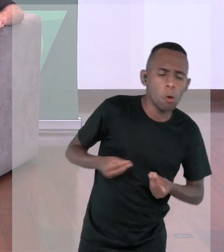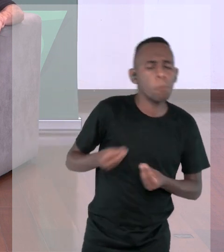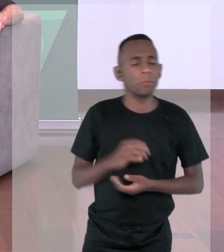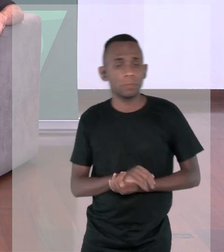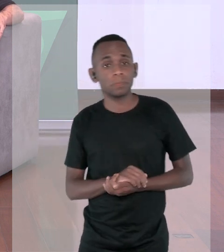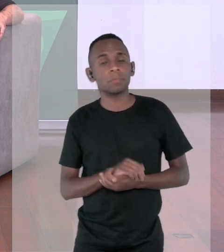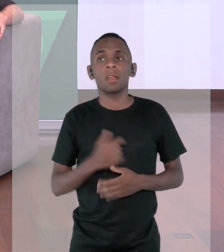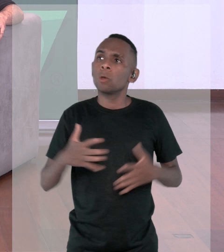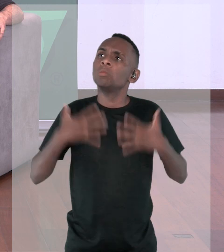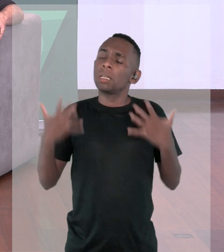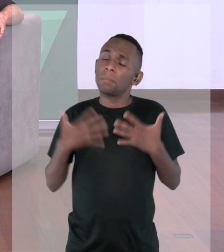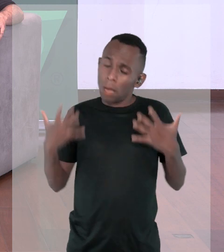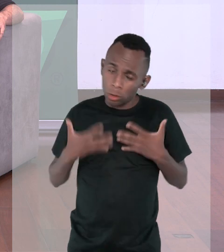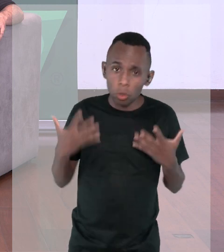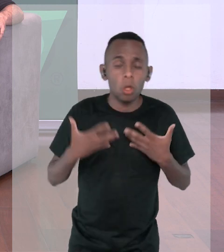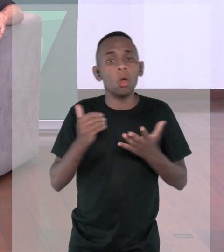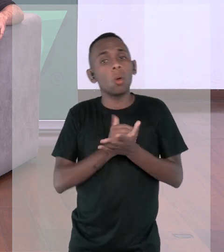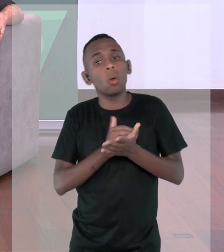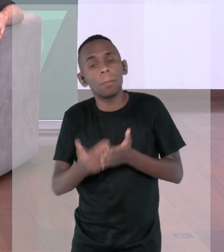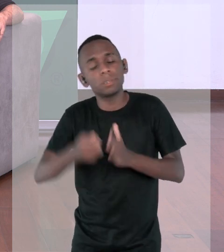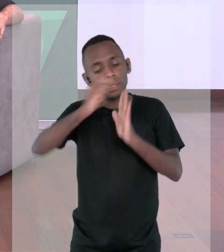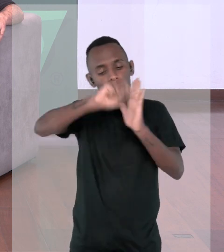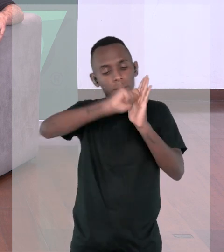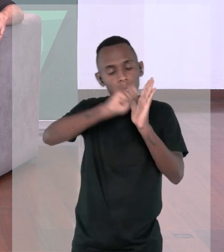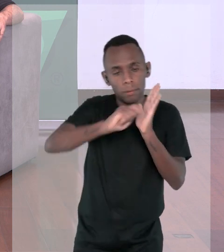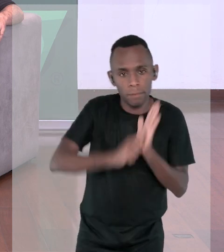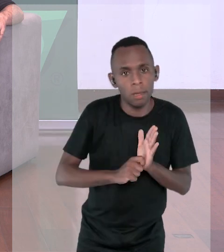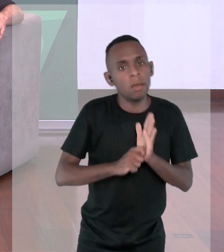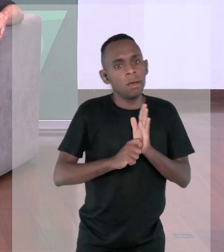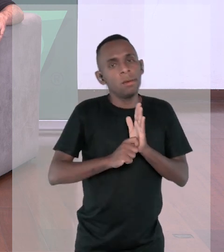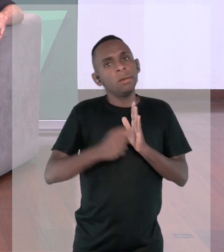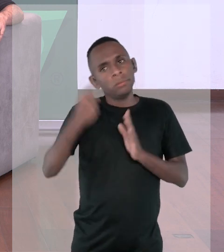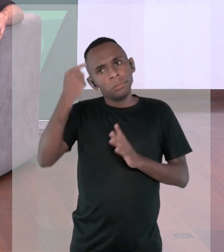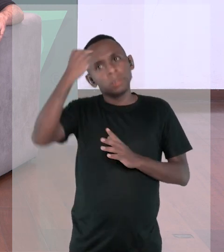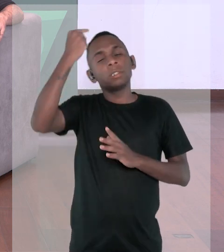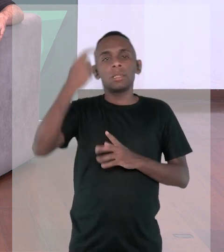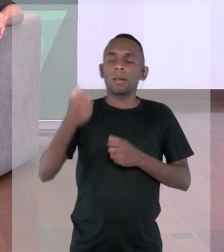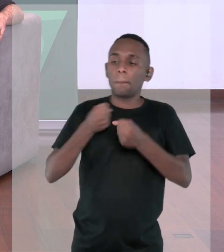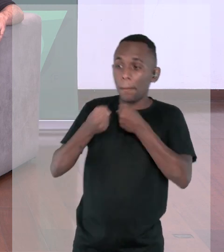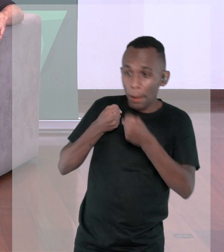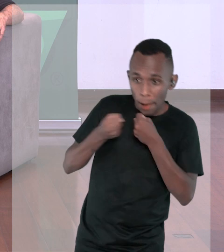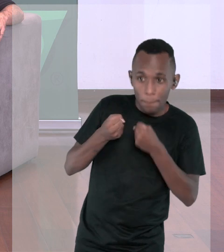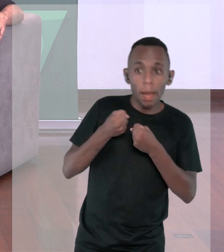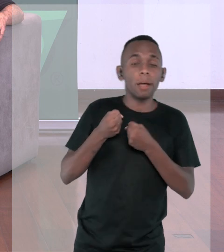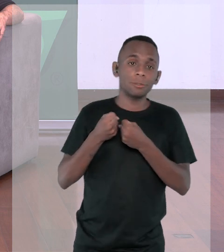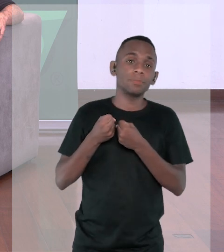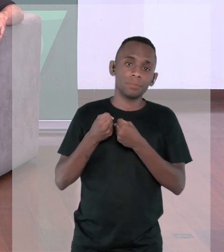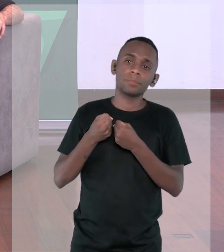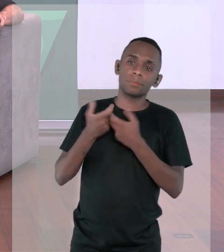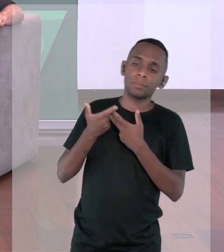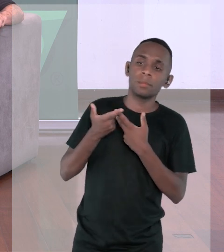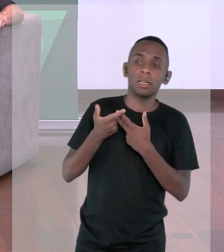tal. E eu fiquei animado. E aí eu comecei a escrever, tive a ideia de ter um podcast, começou a primeira temporada,